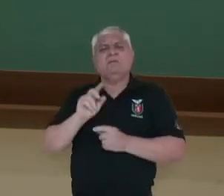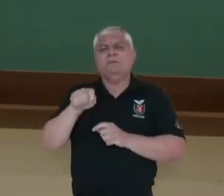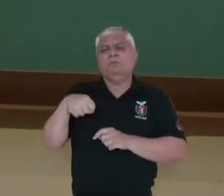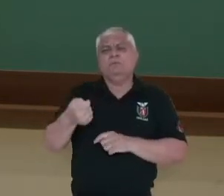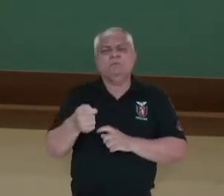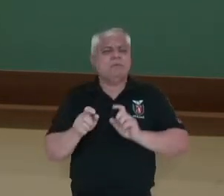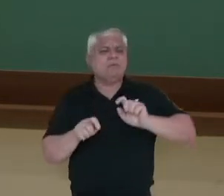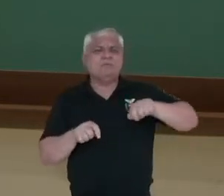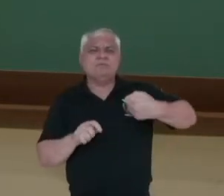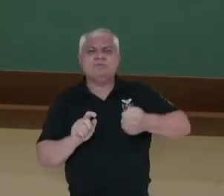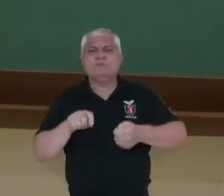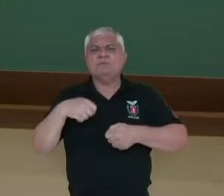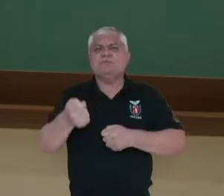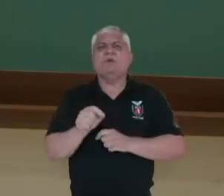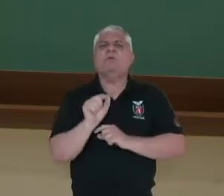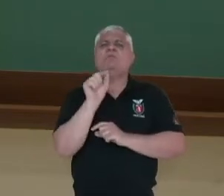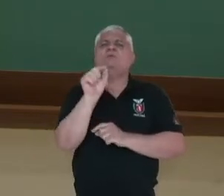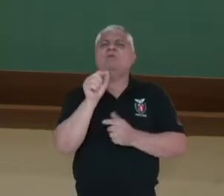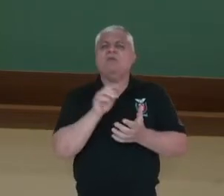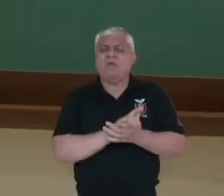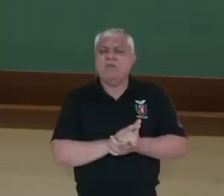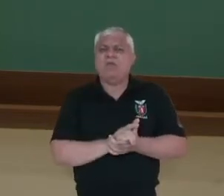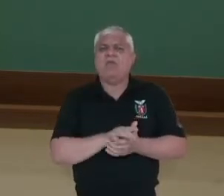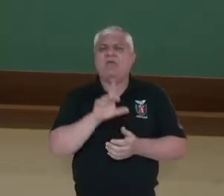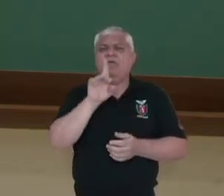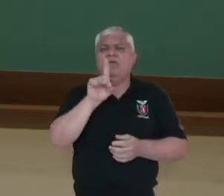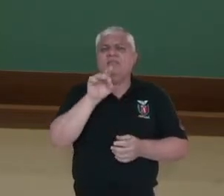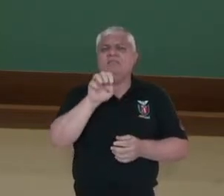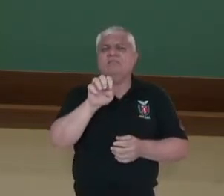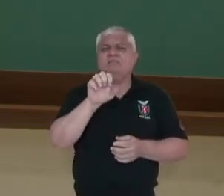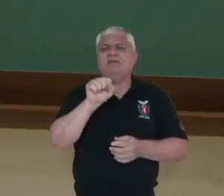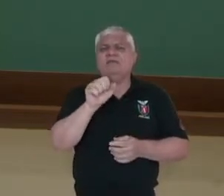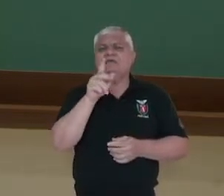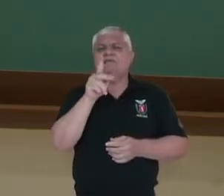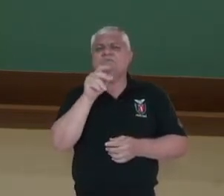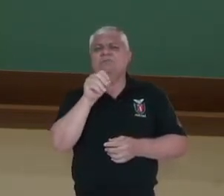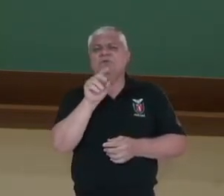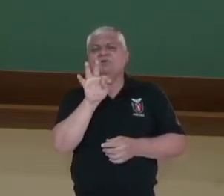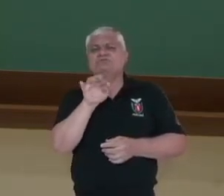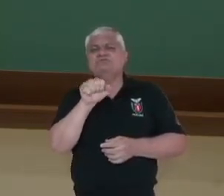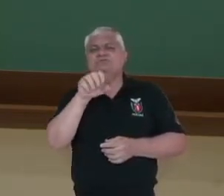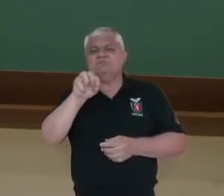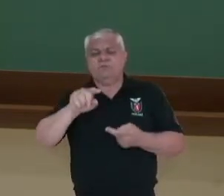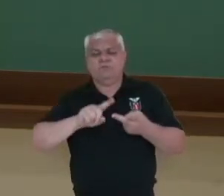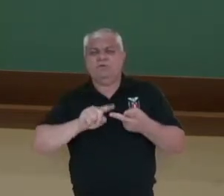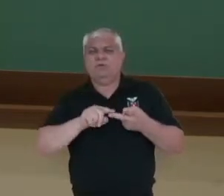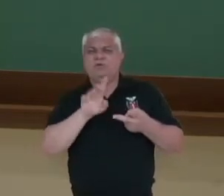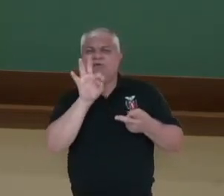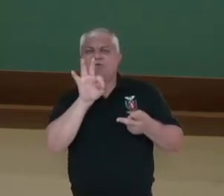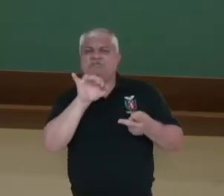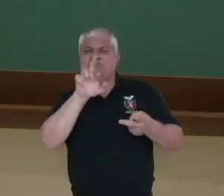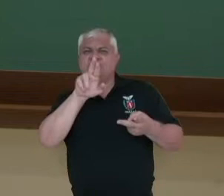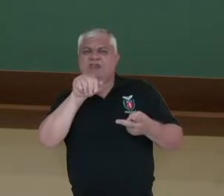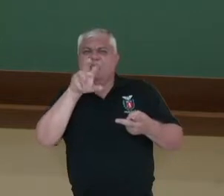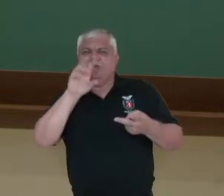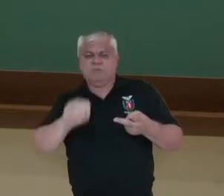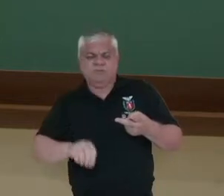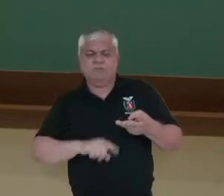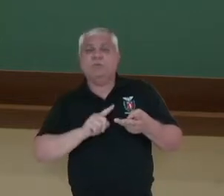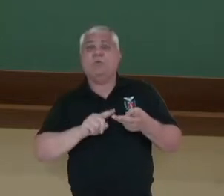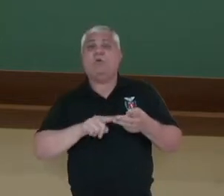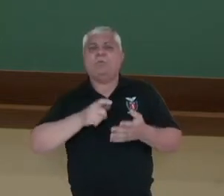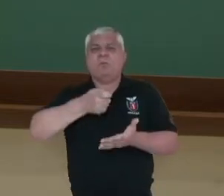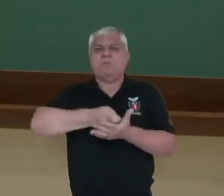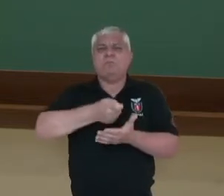denominações como o que é um despotismo, o que é um governo tirano, formas de